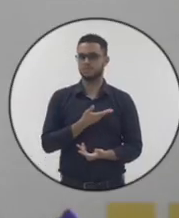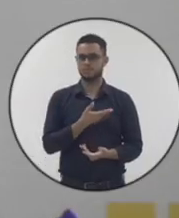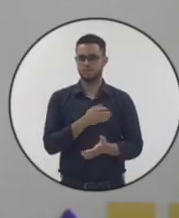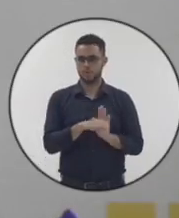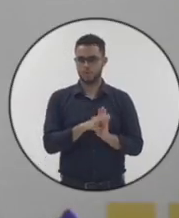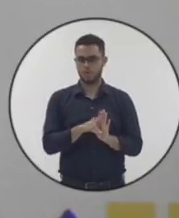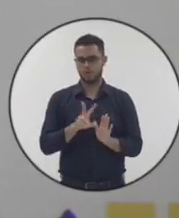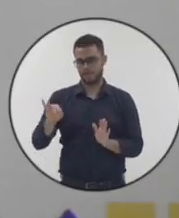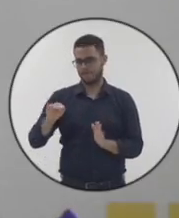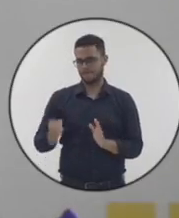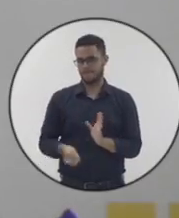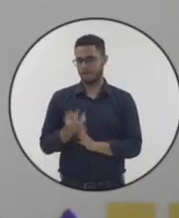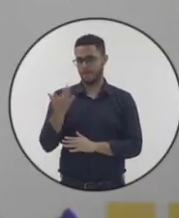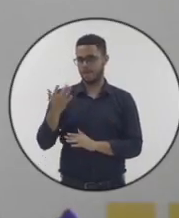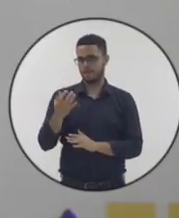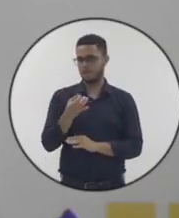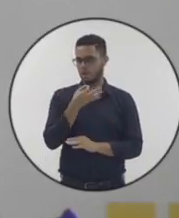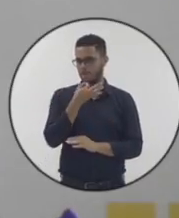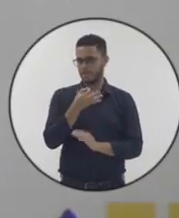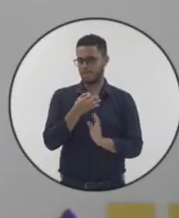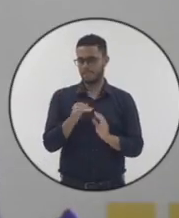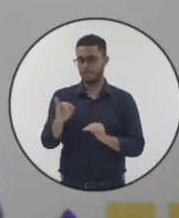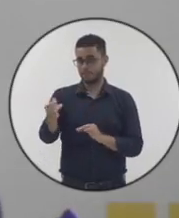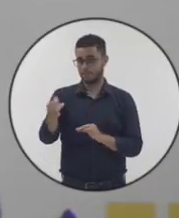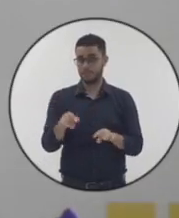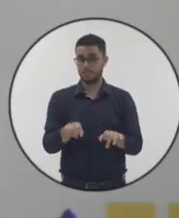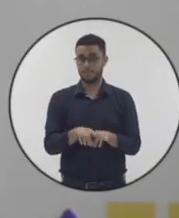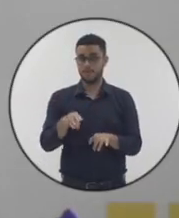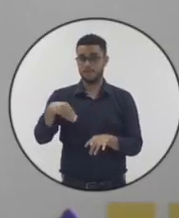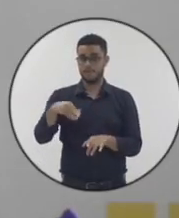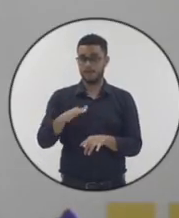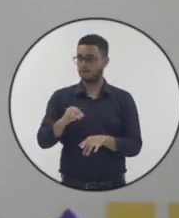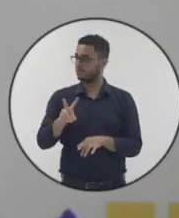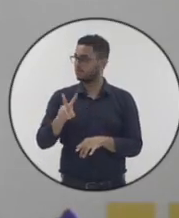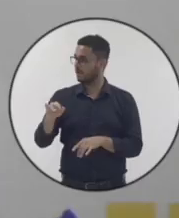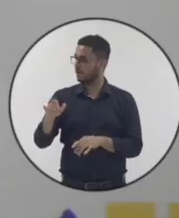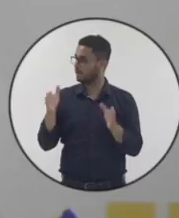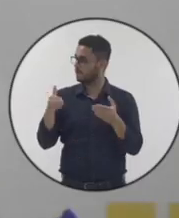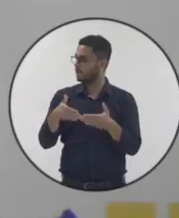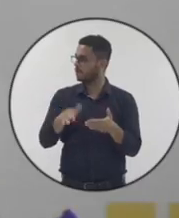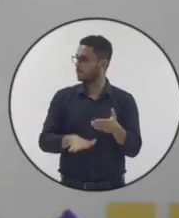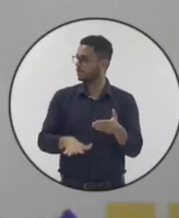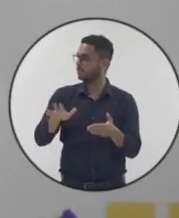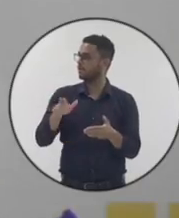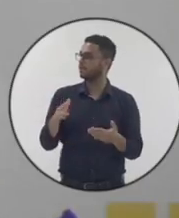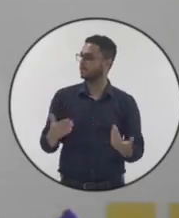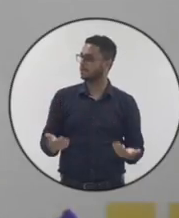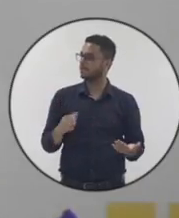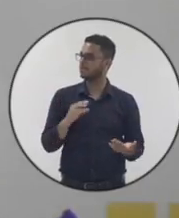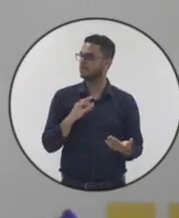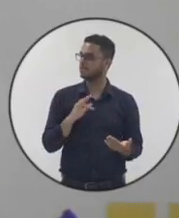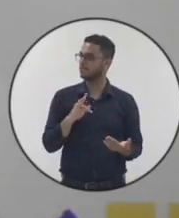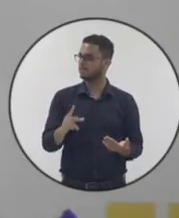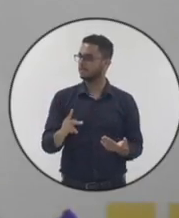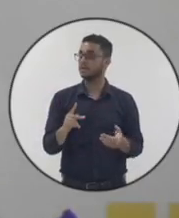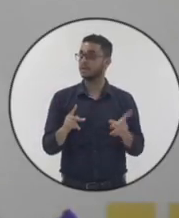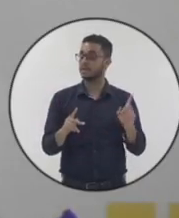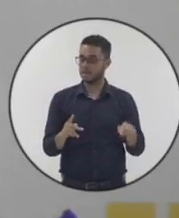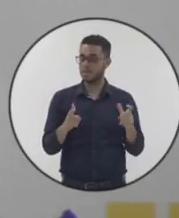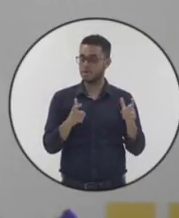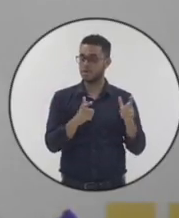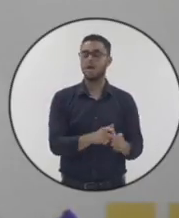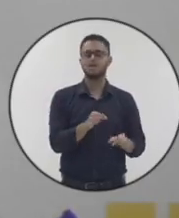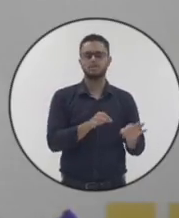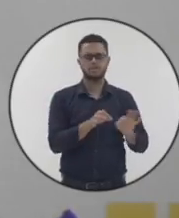oportunidades. Em março, nós teremos o Fórum Social Mundial, em Salvador. O Conselho Federal de Psicologia é uma das entidades que está